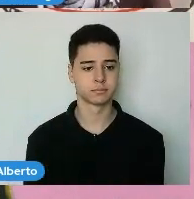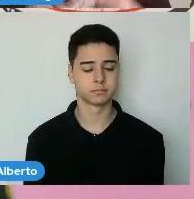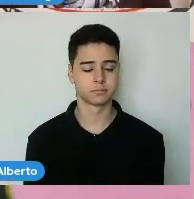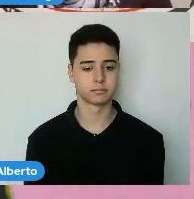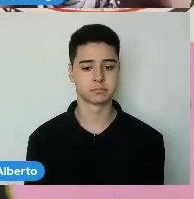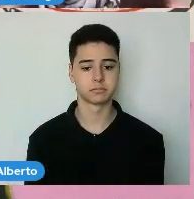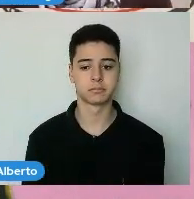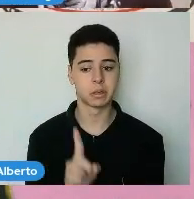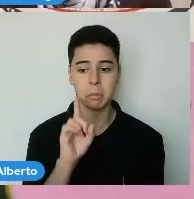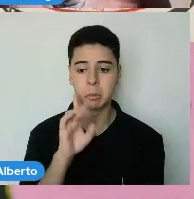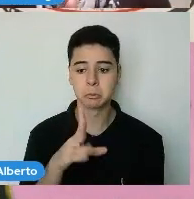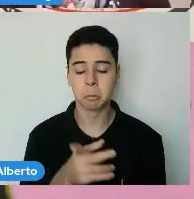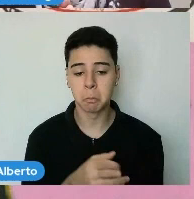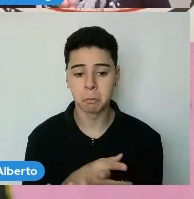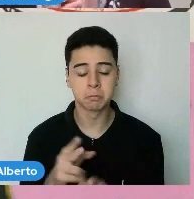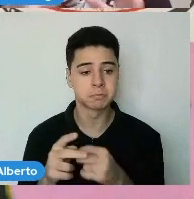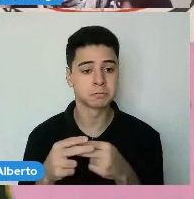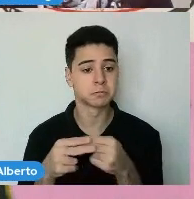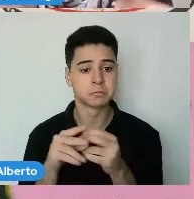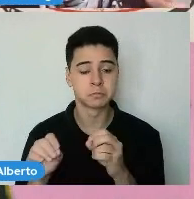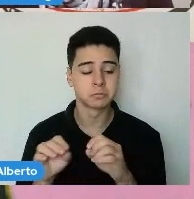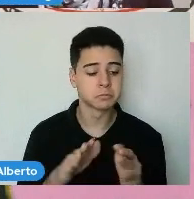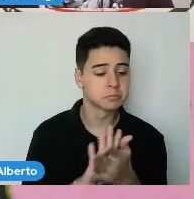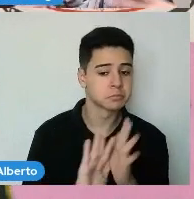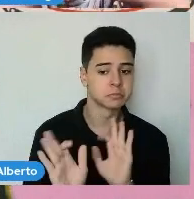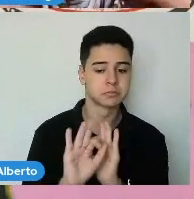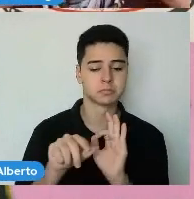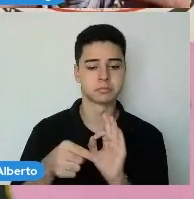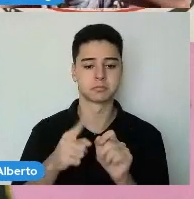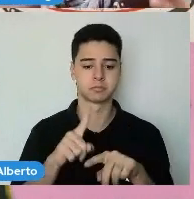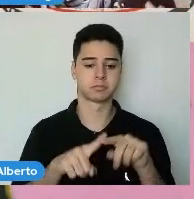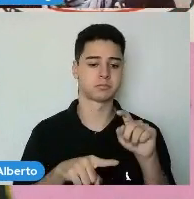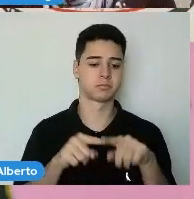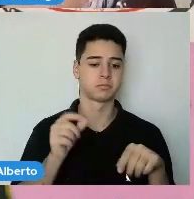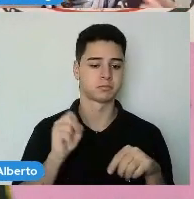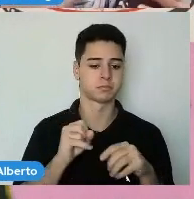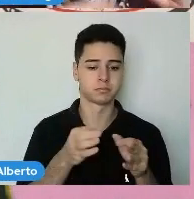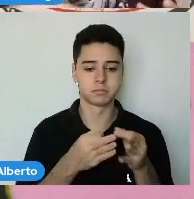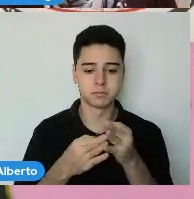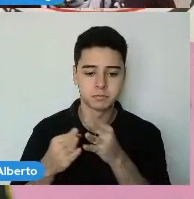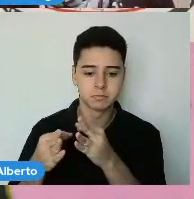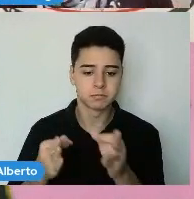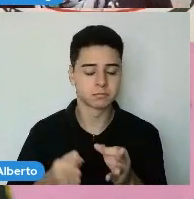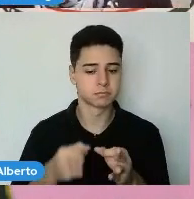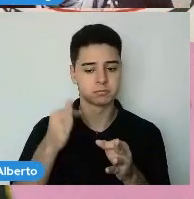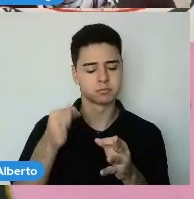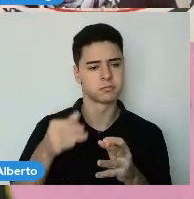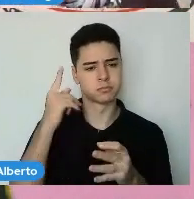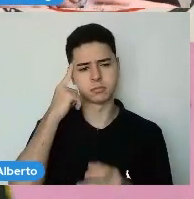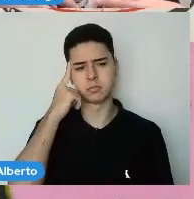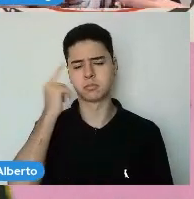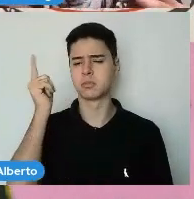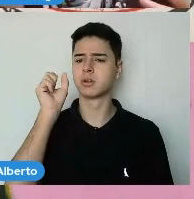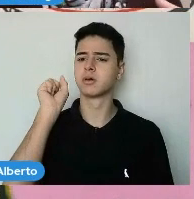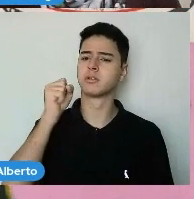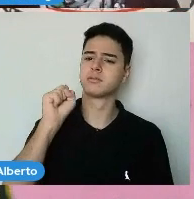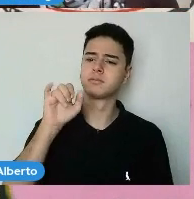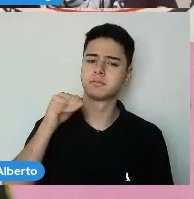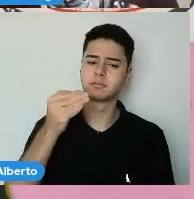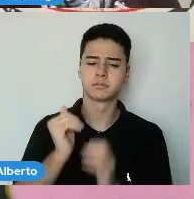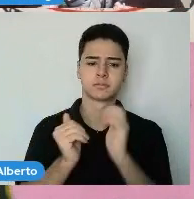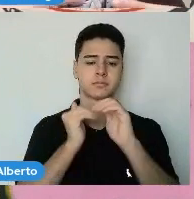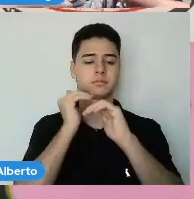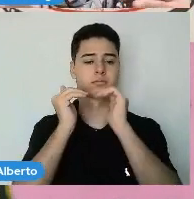é só um monte de coisa jogada no espaço, tá? São objetos organizados de forma pensada a